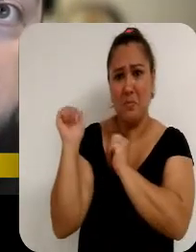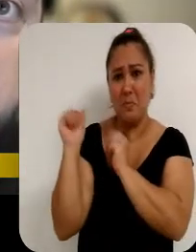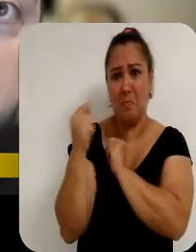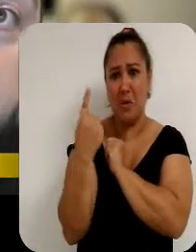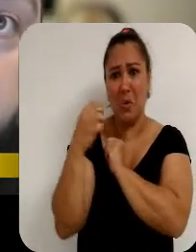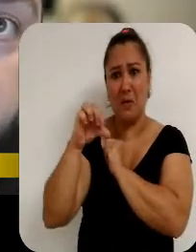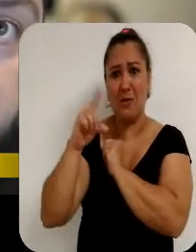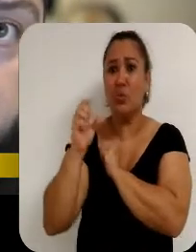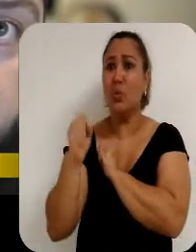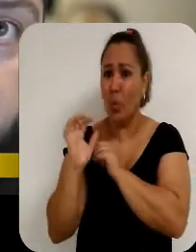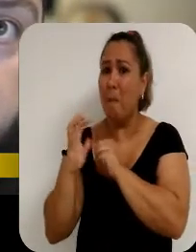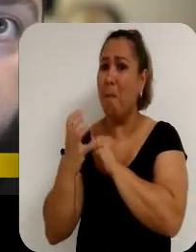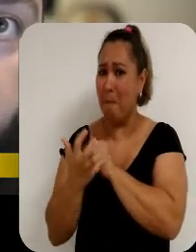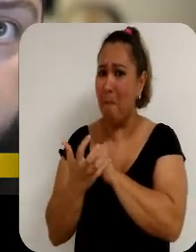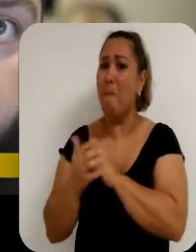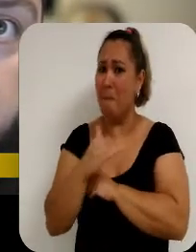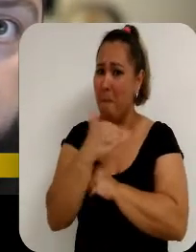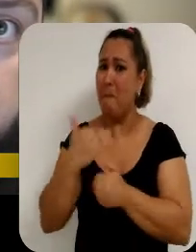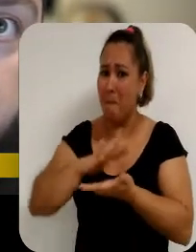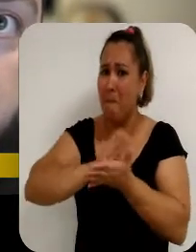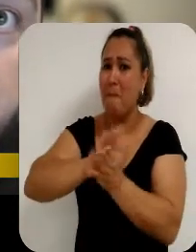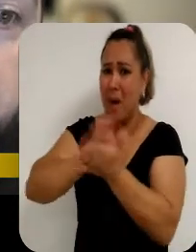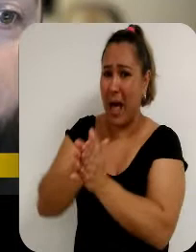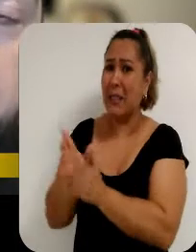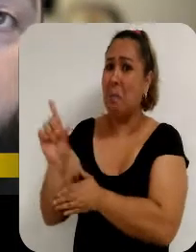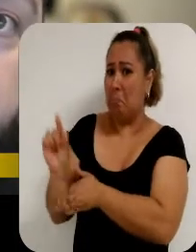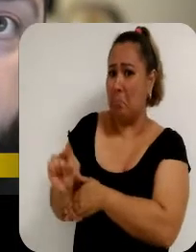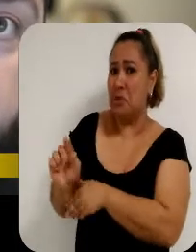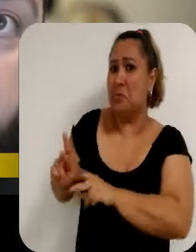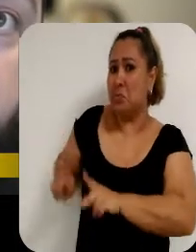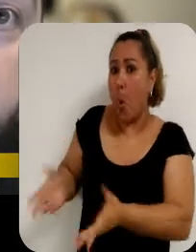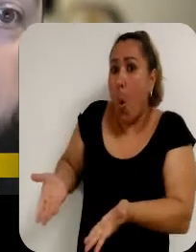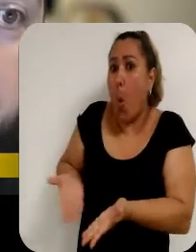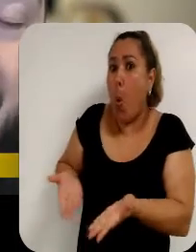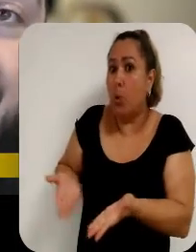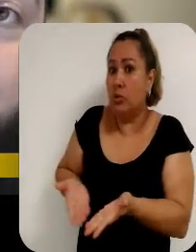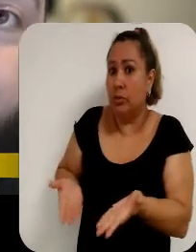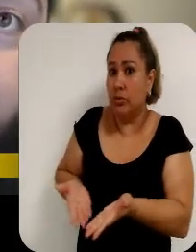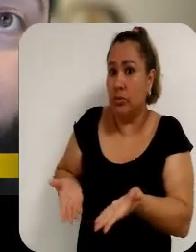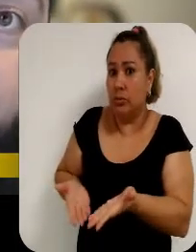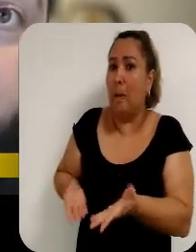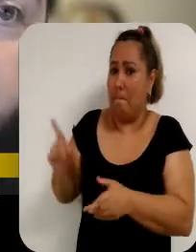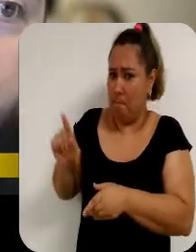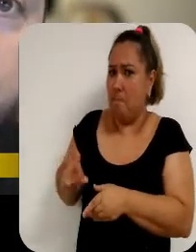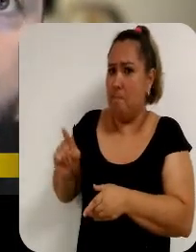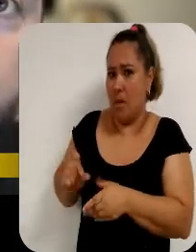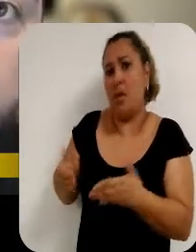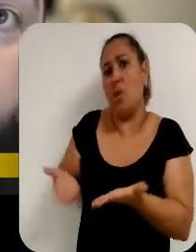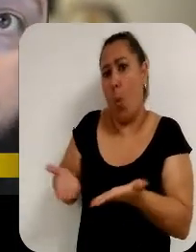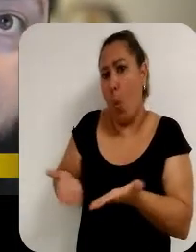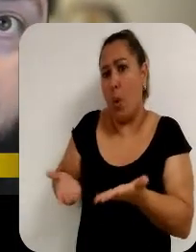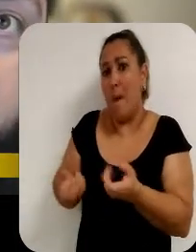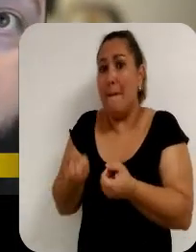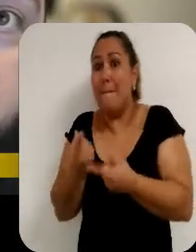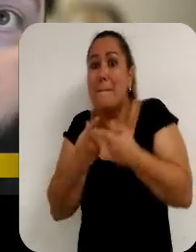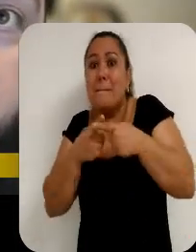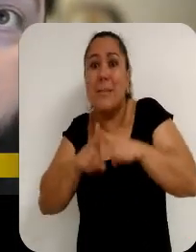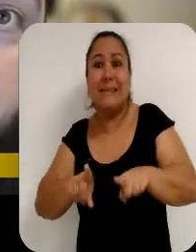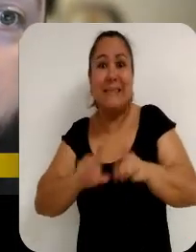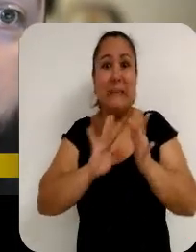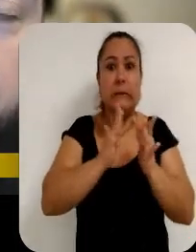proporcionalmente menos pessoas hoje, bem menos, mas se ele infecta todo mundo do